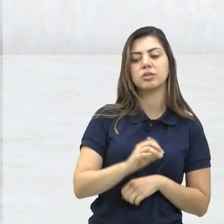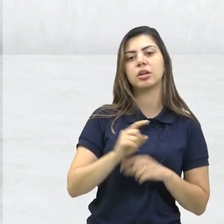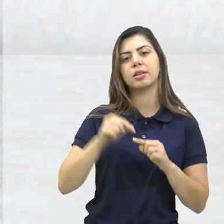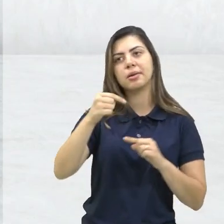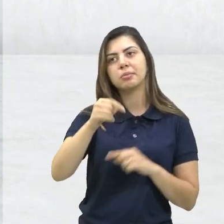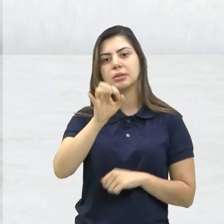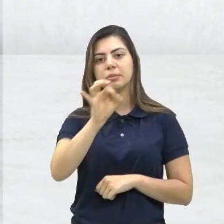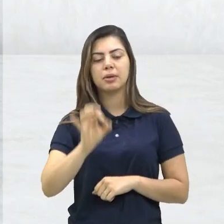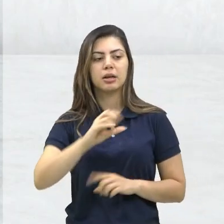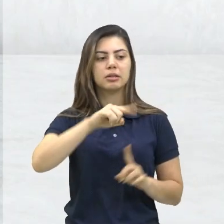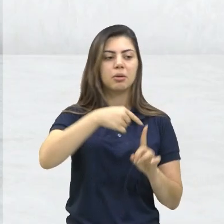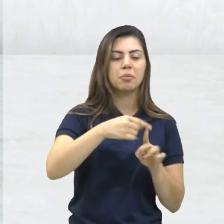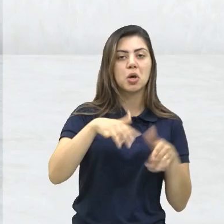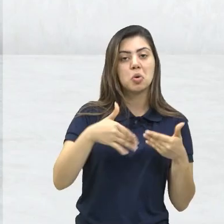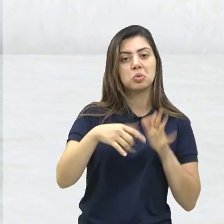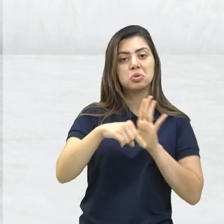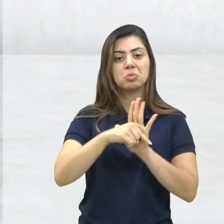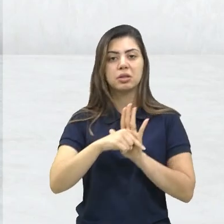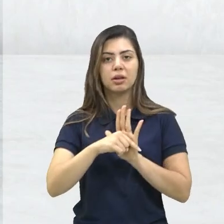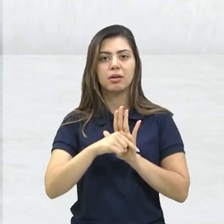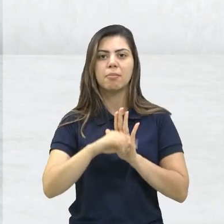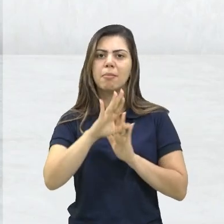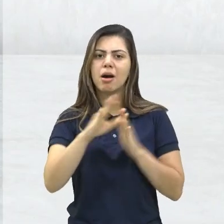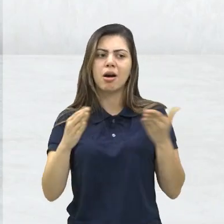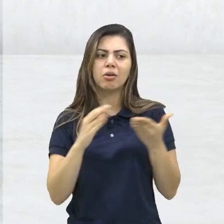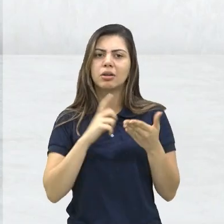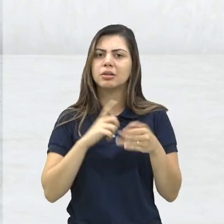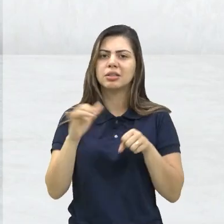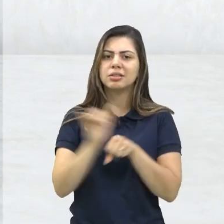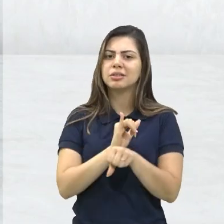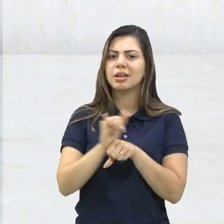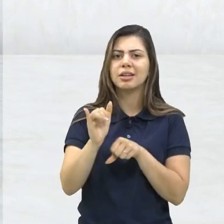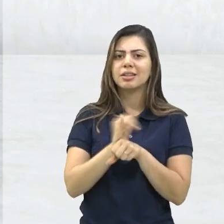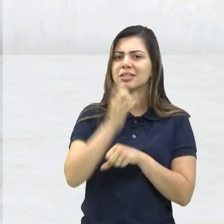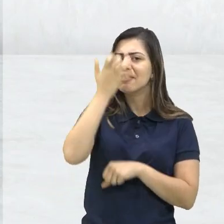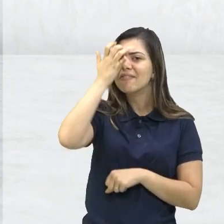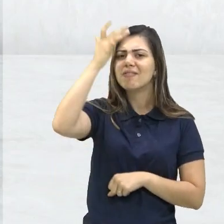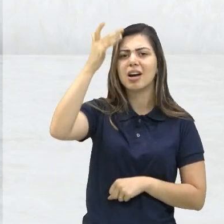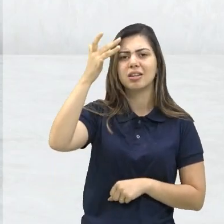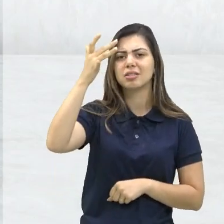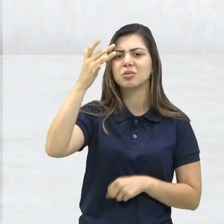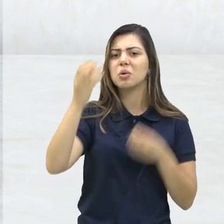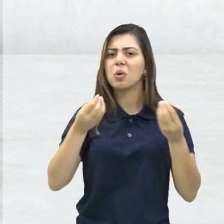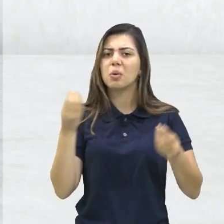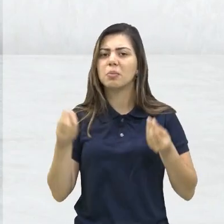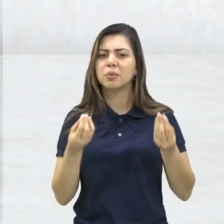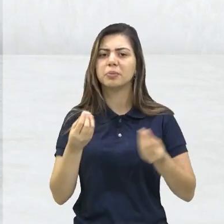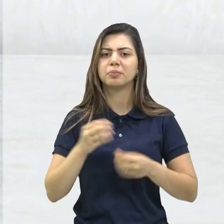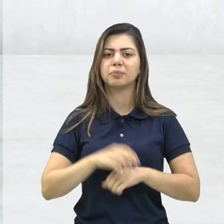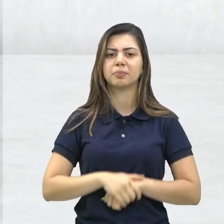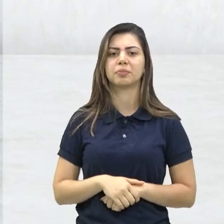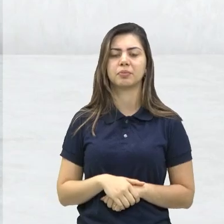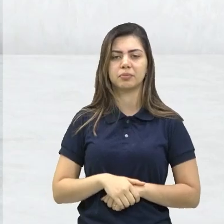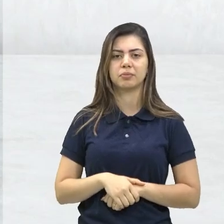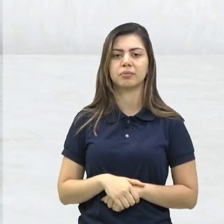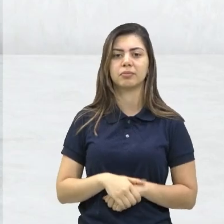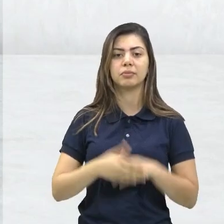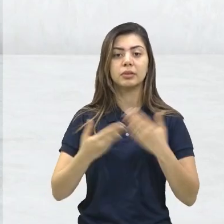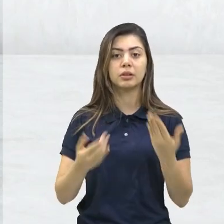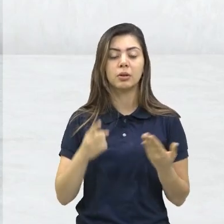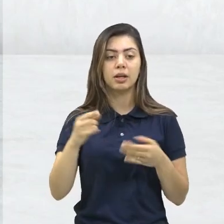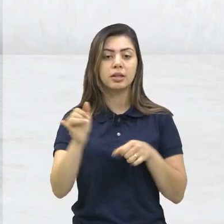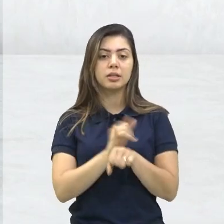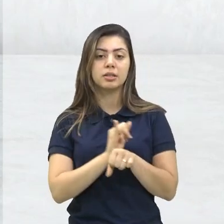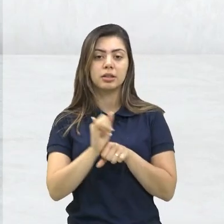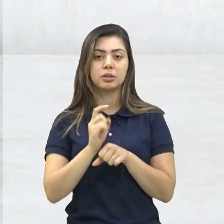usar fatores de aumento ou de redução para simplificarmos esse processo, tá bom? Olha só, esses fatores, pessoal, eles permitem determinar o